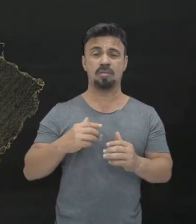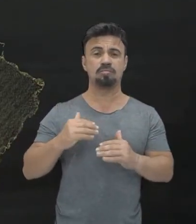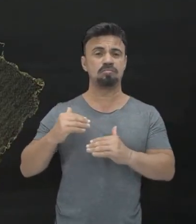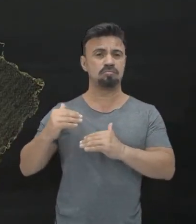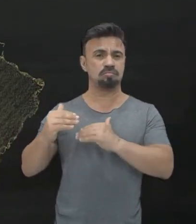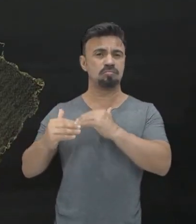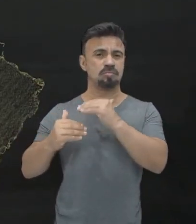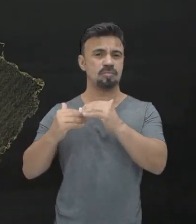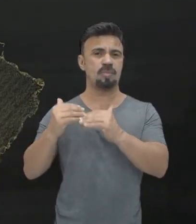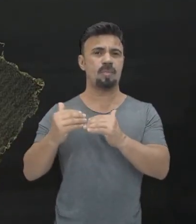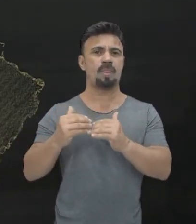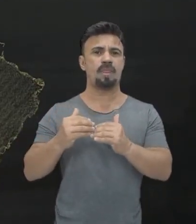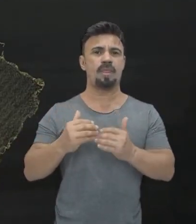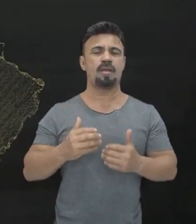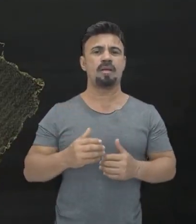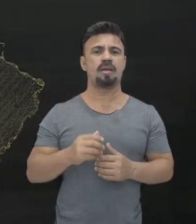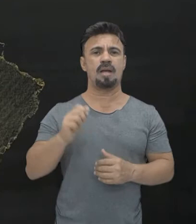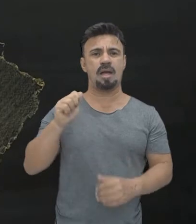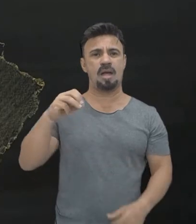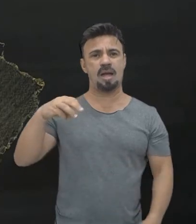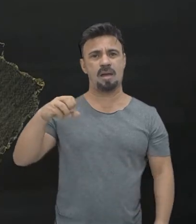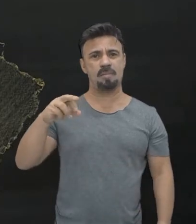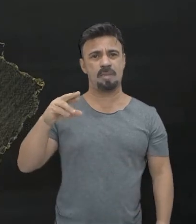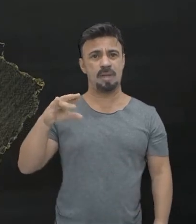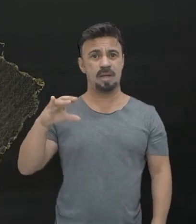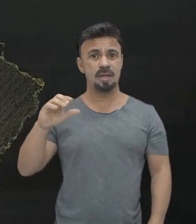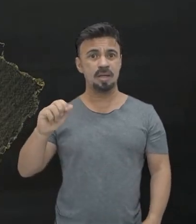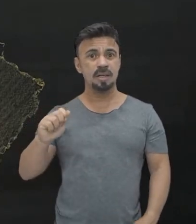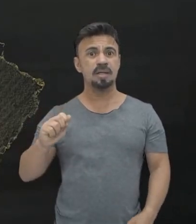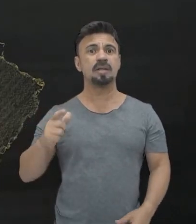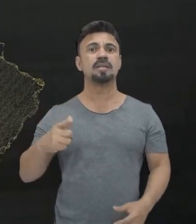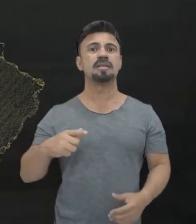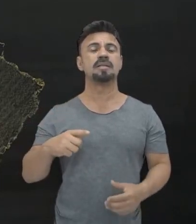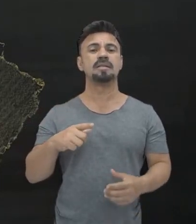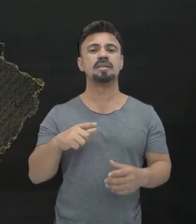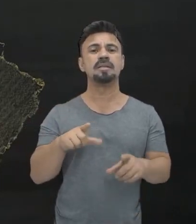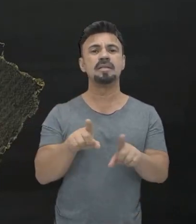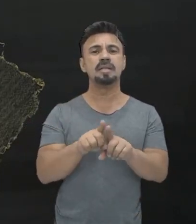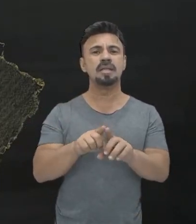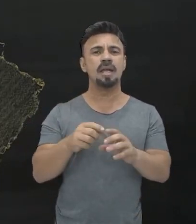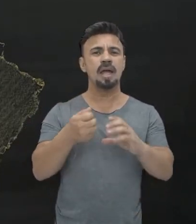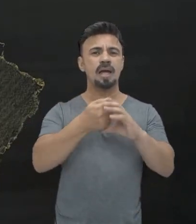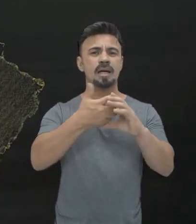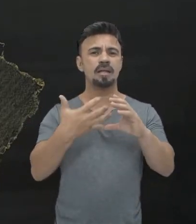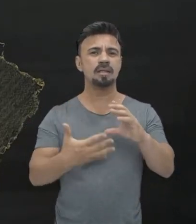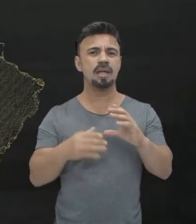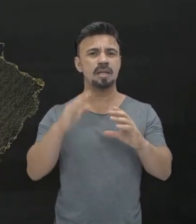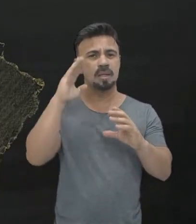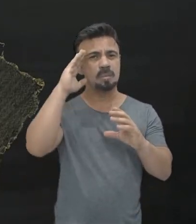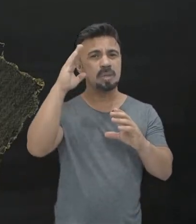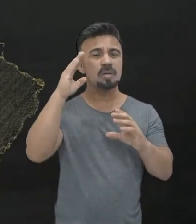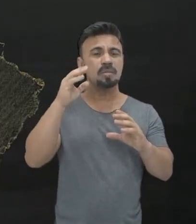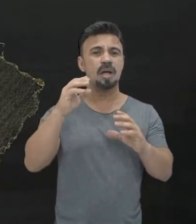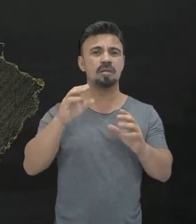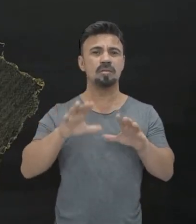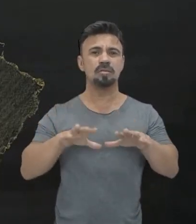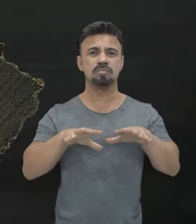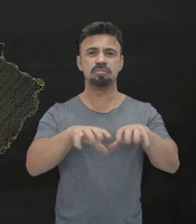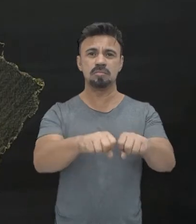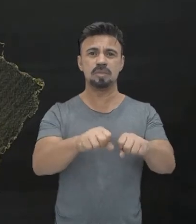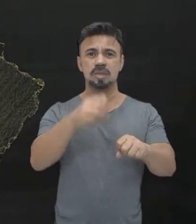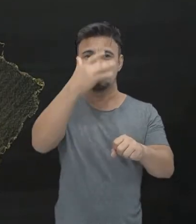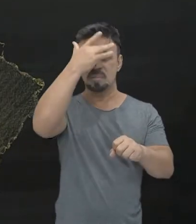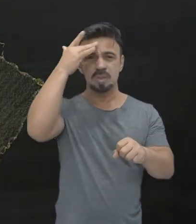a chamada América anglo-saxônica, ela é caracterizada principalmente por ter uma colonização dos